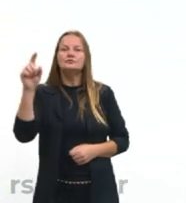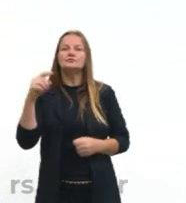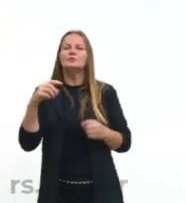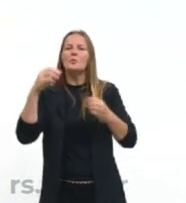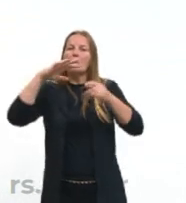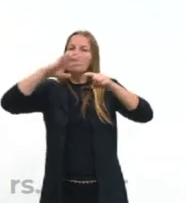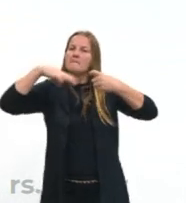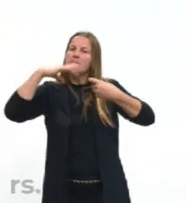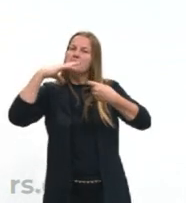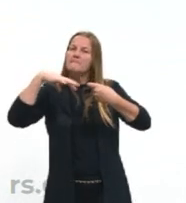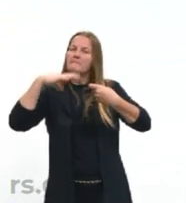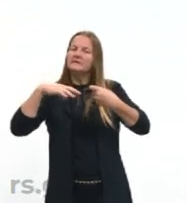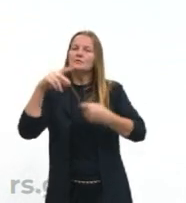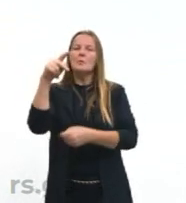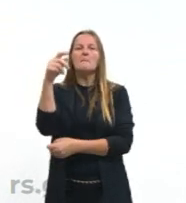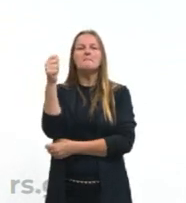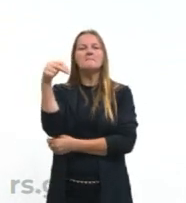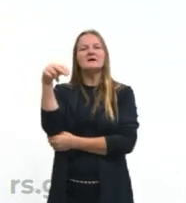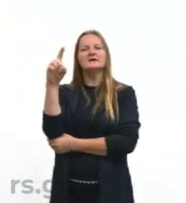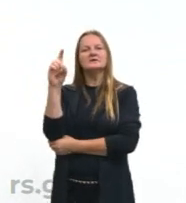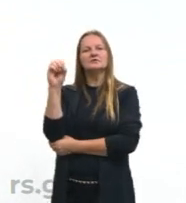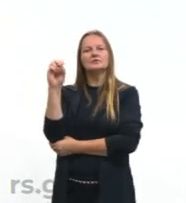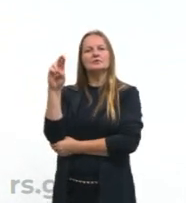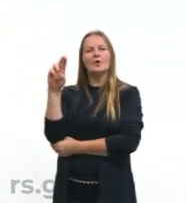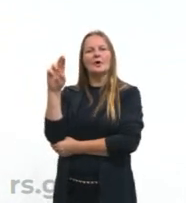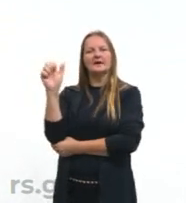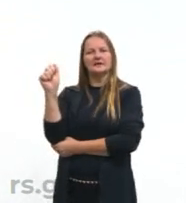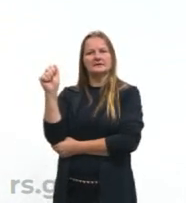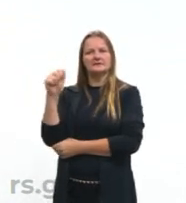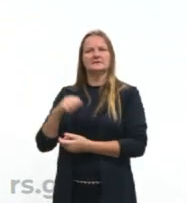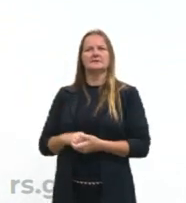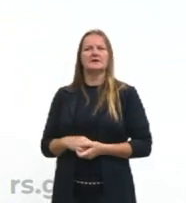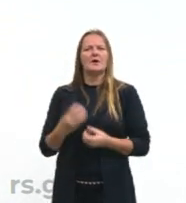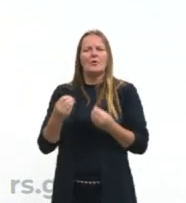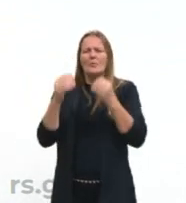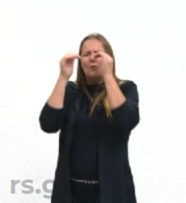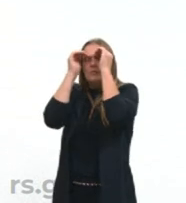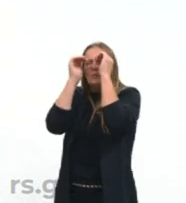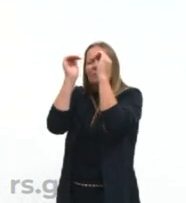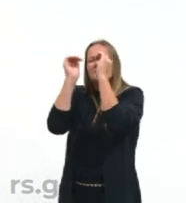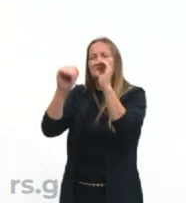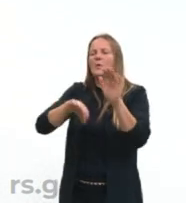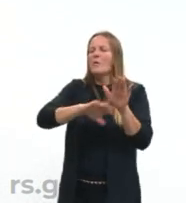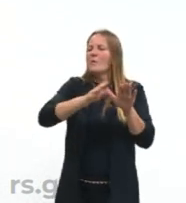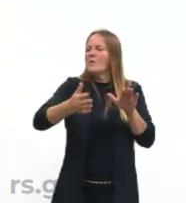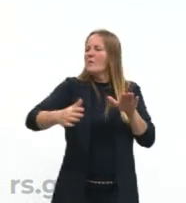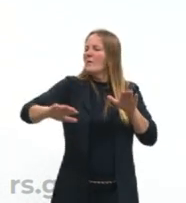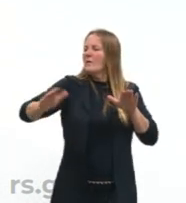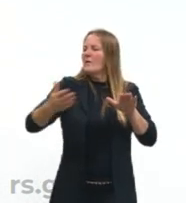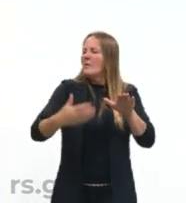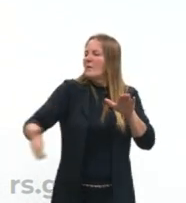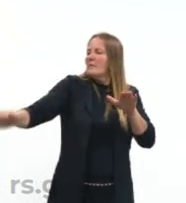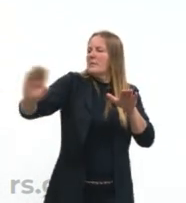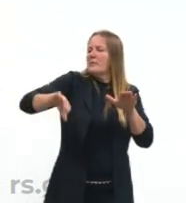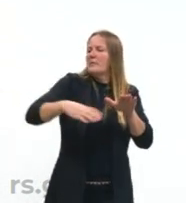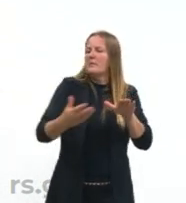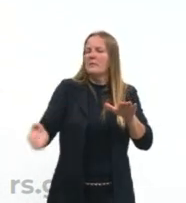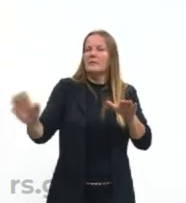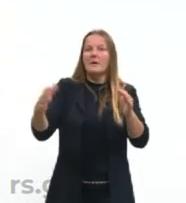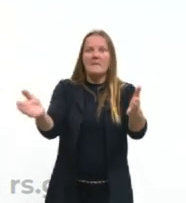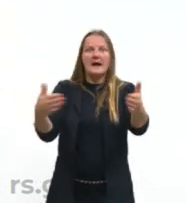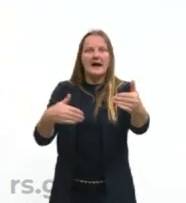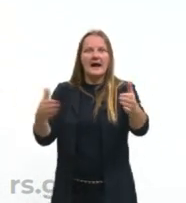outros mitos por exemplo mito da Pandora como é explicado os males que se espalharam pelo mundo né a Caixa de Pandora